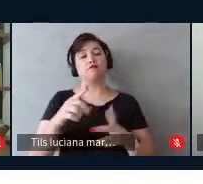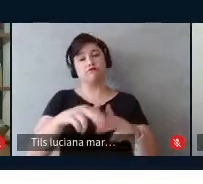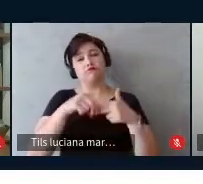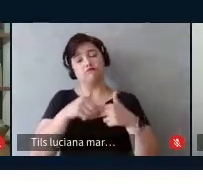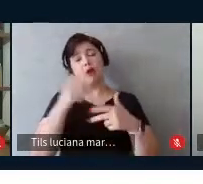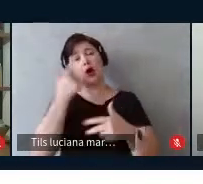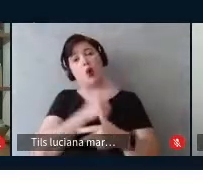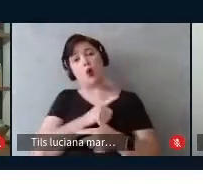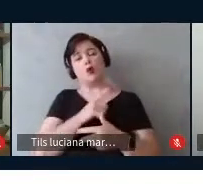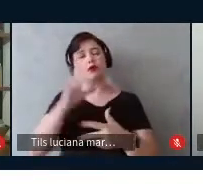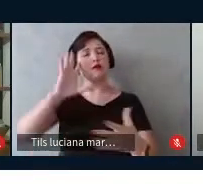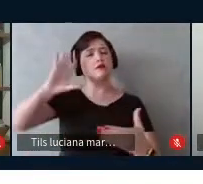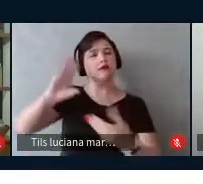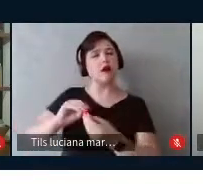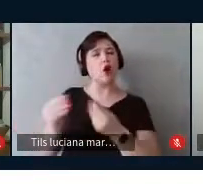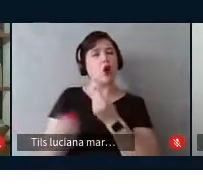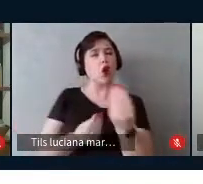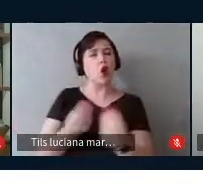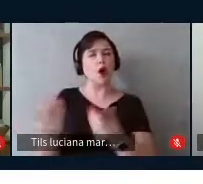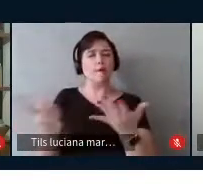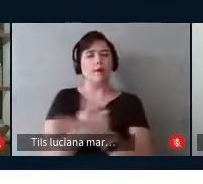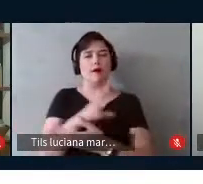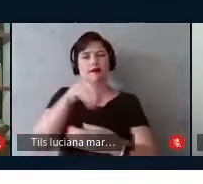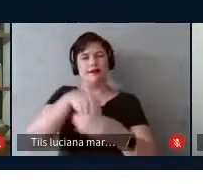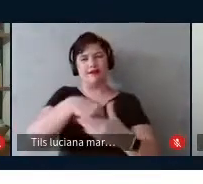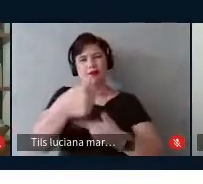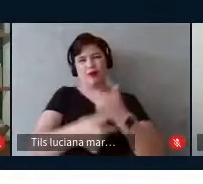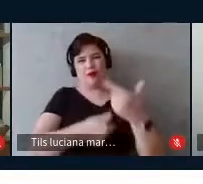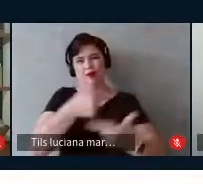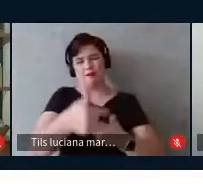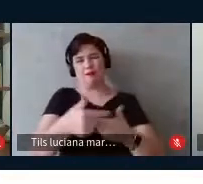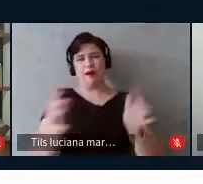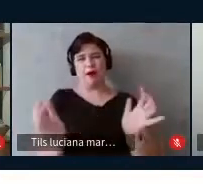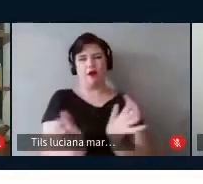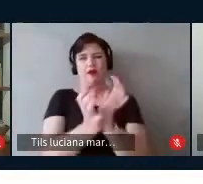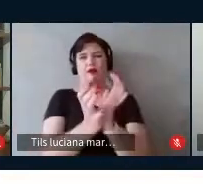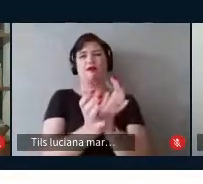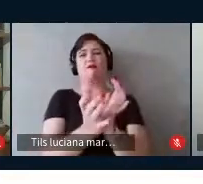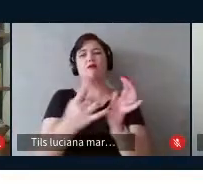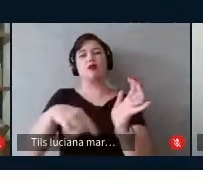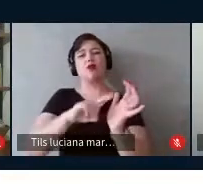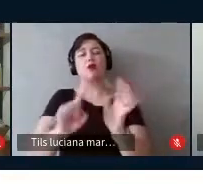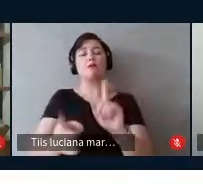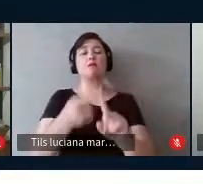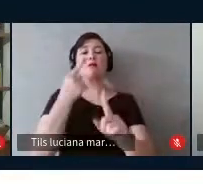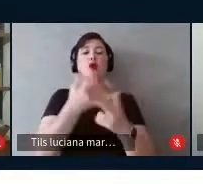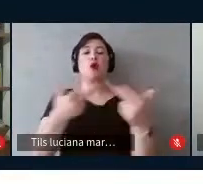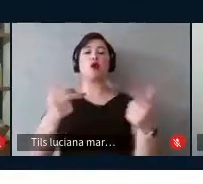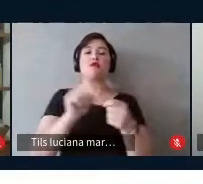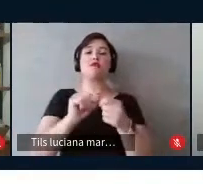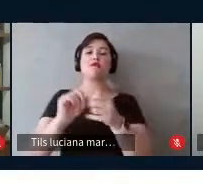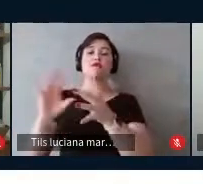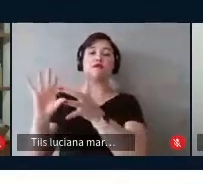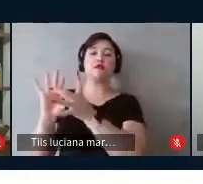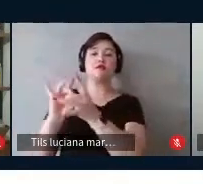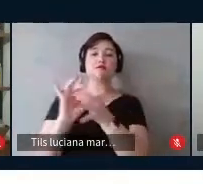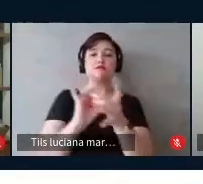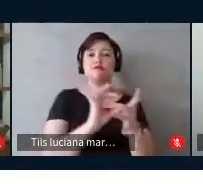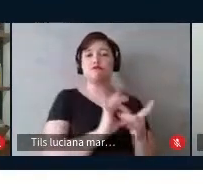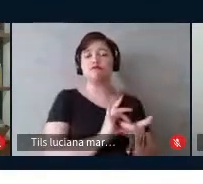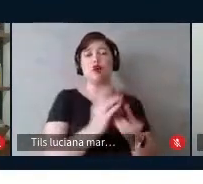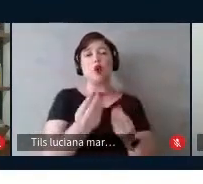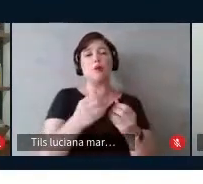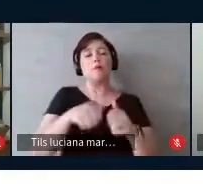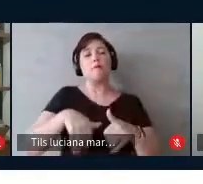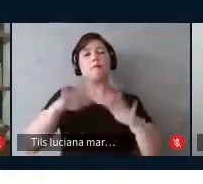Para a gente compreender essa dinâmica do trabalho dessa equipe, a gente primeiro fez uma contextualização